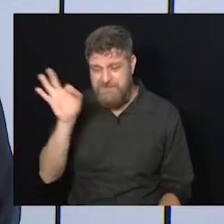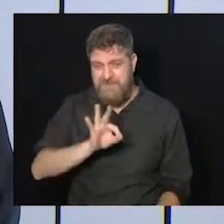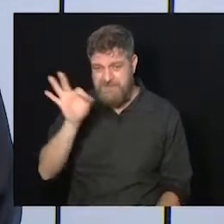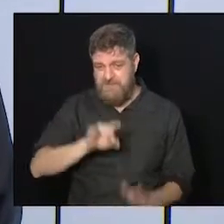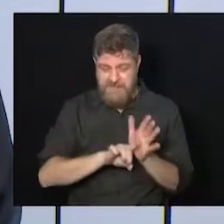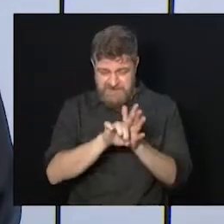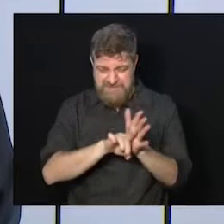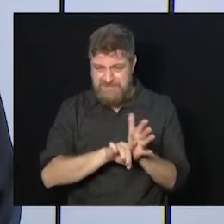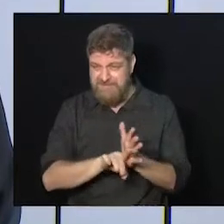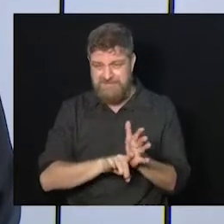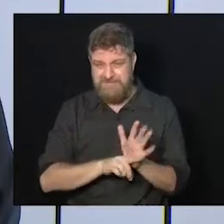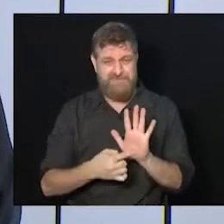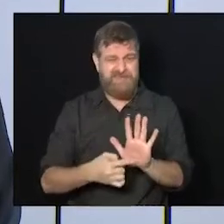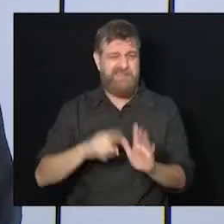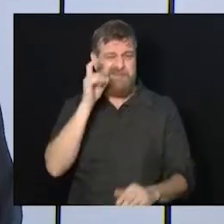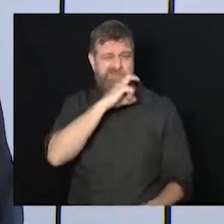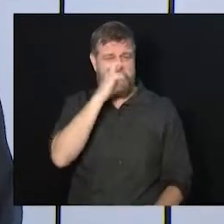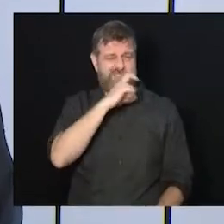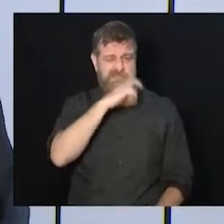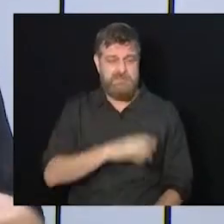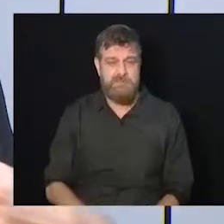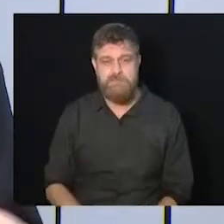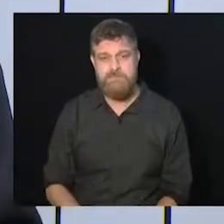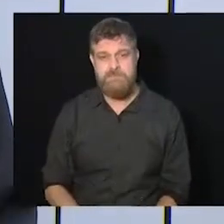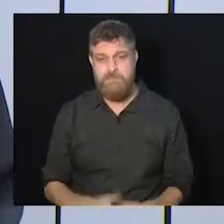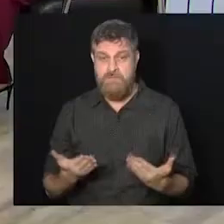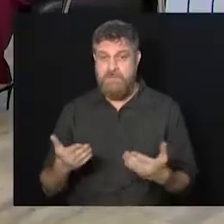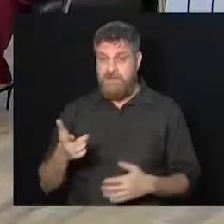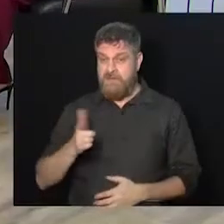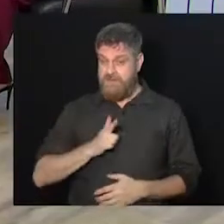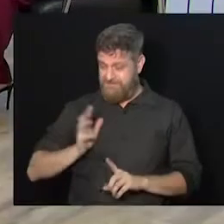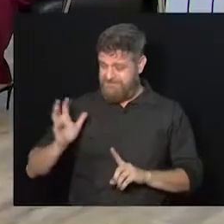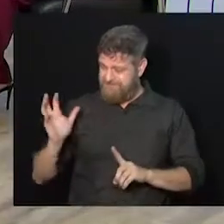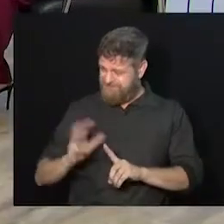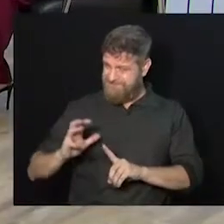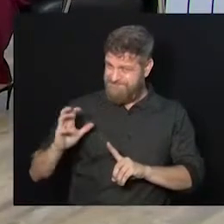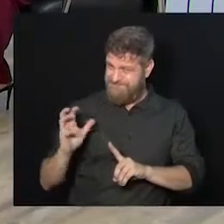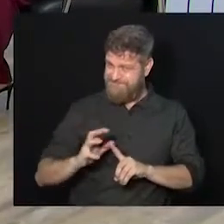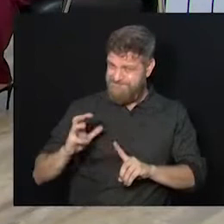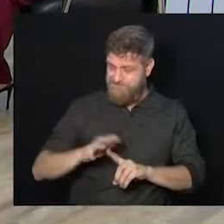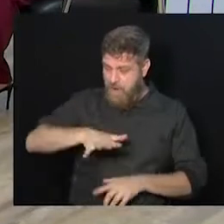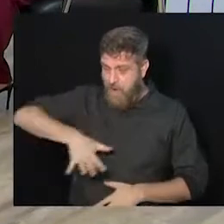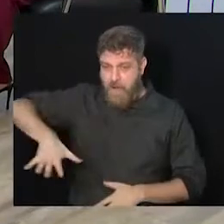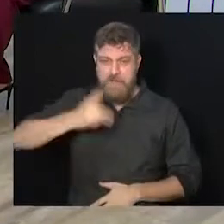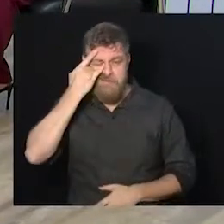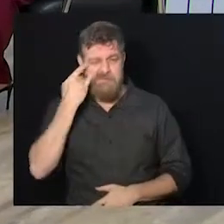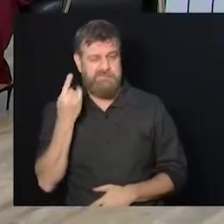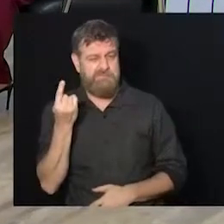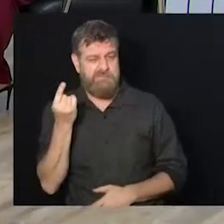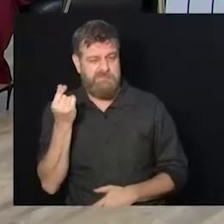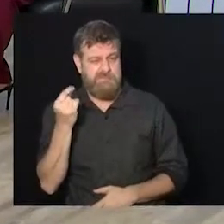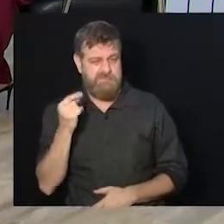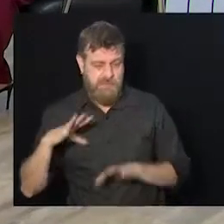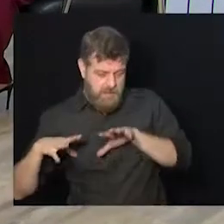as estatísticas desmentem isso, né? Mas é óbvio que há uma pressão de setores da sociedade para que isso aconteça.